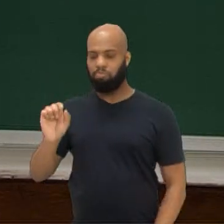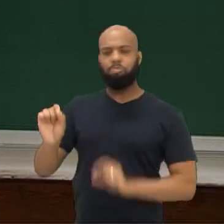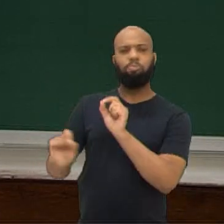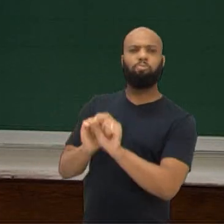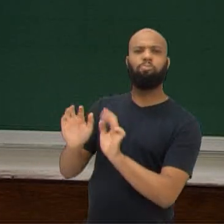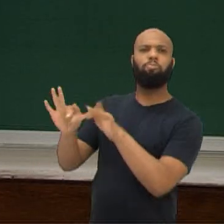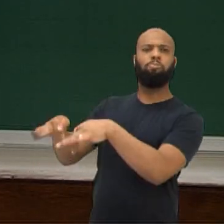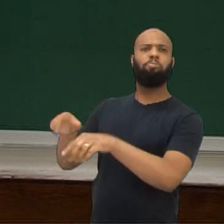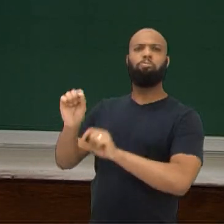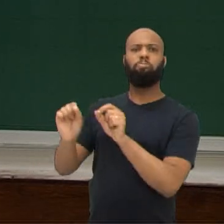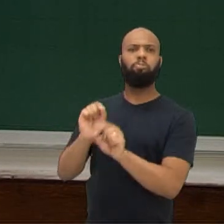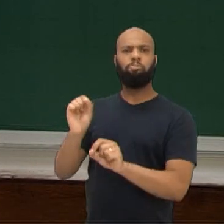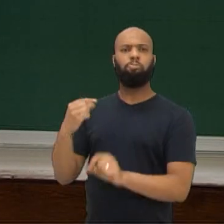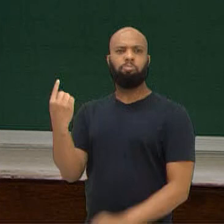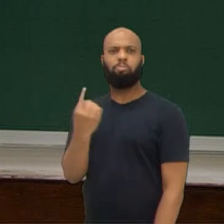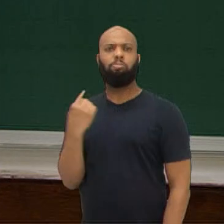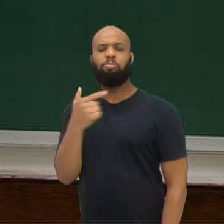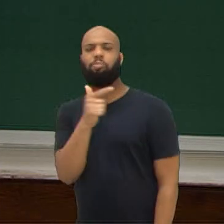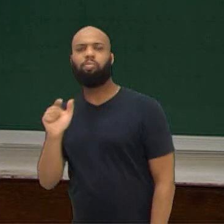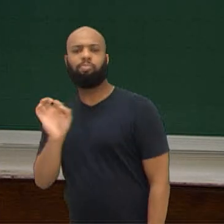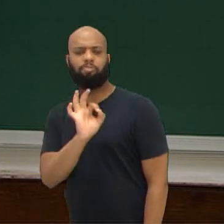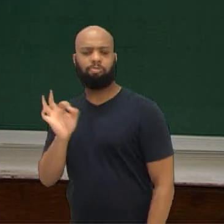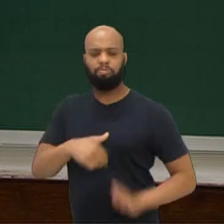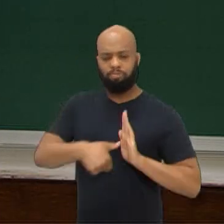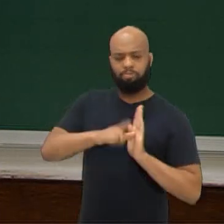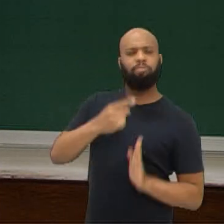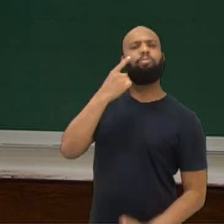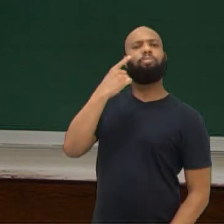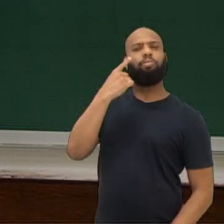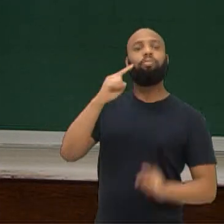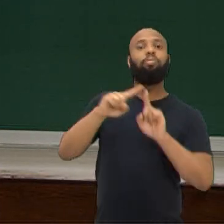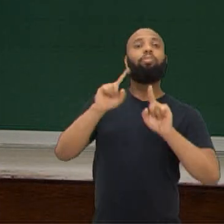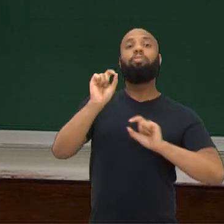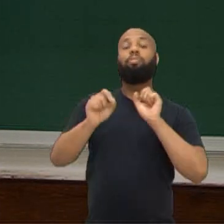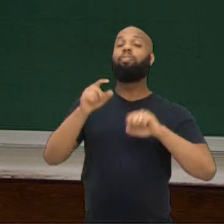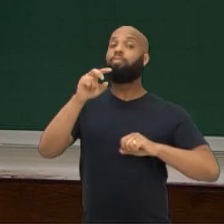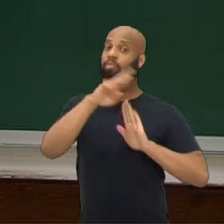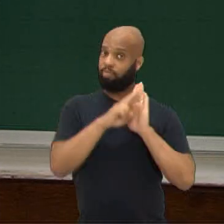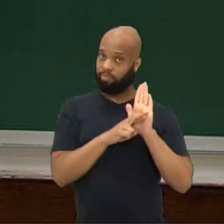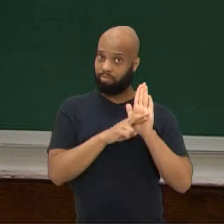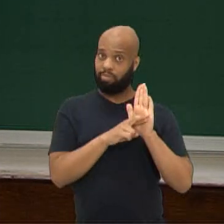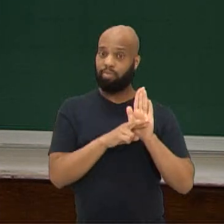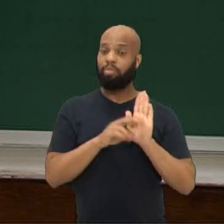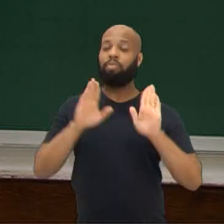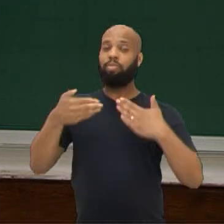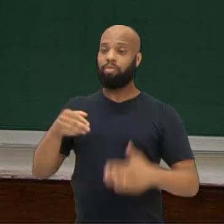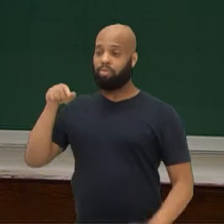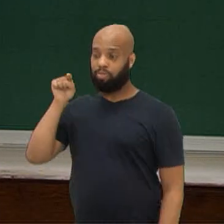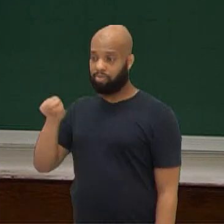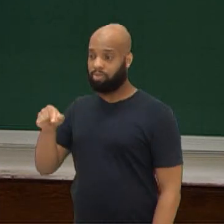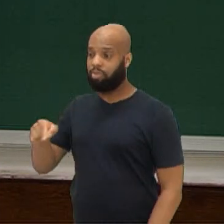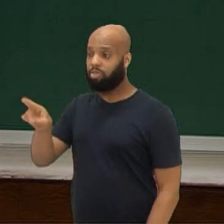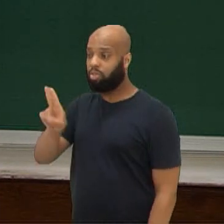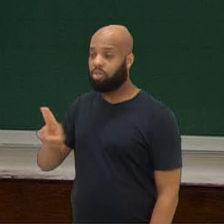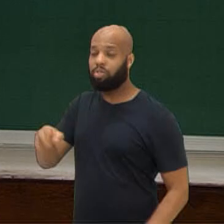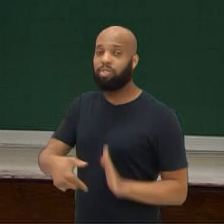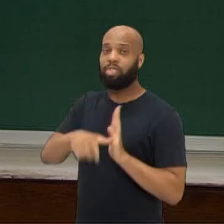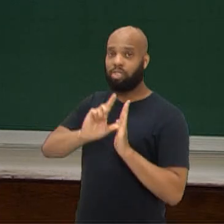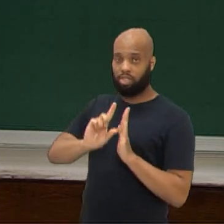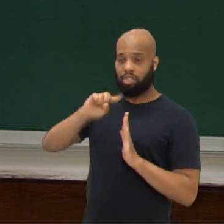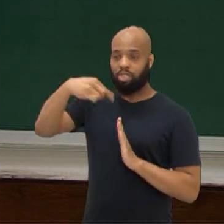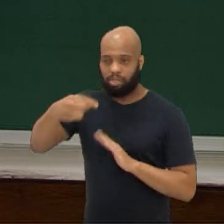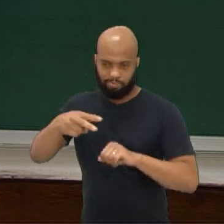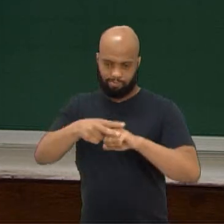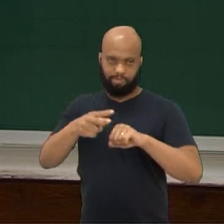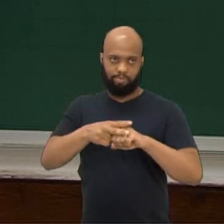Está isolado na frase, eu não tenho nada para avaliar. Pero sabemos de la regla, ¿no? Mucho utilizamos antes e depois de los